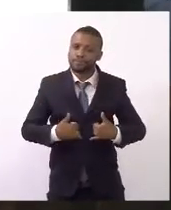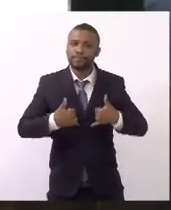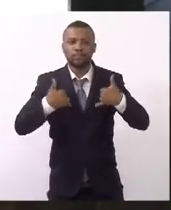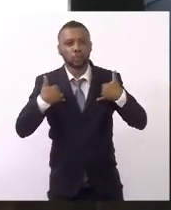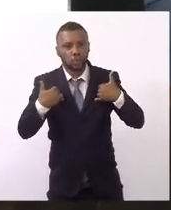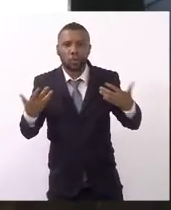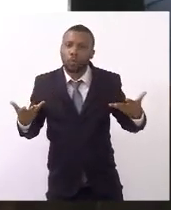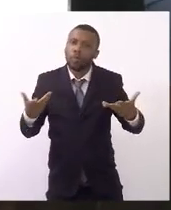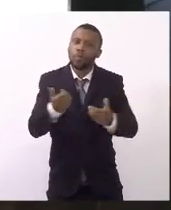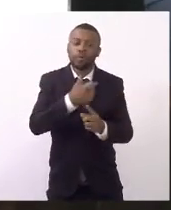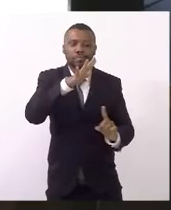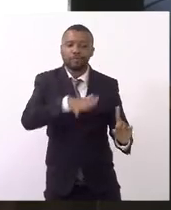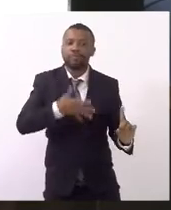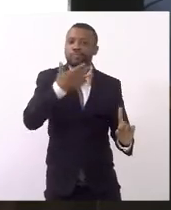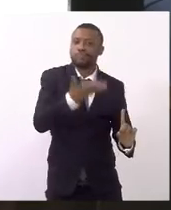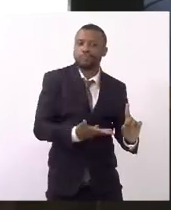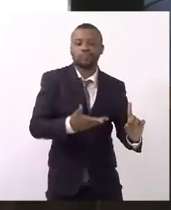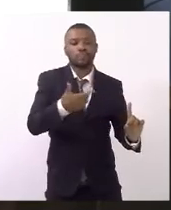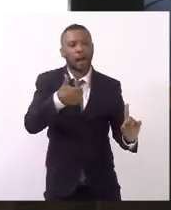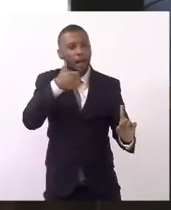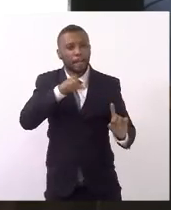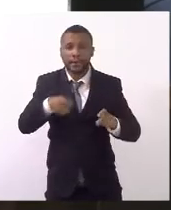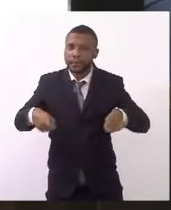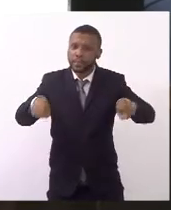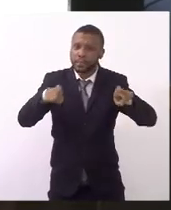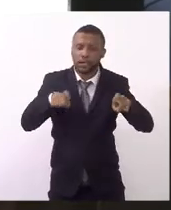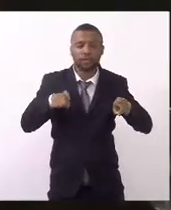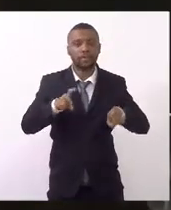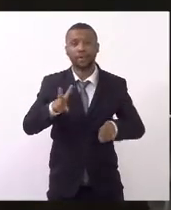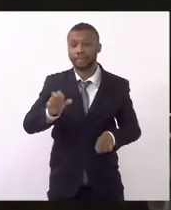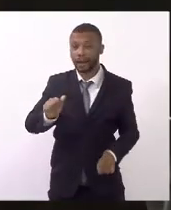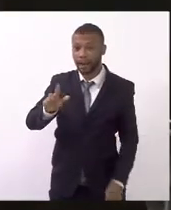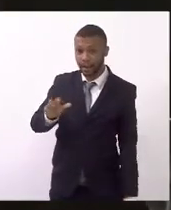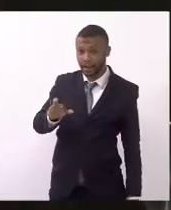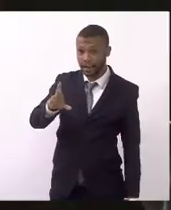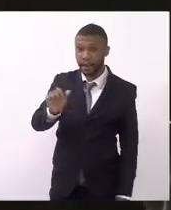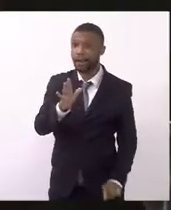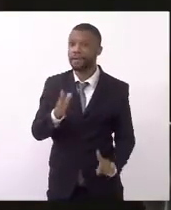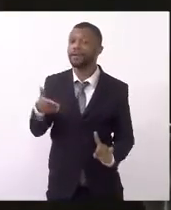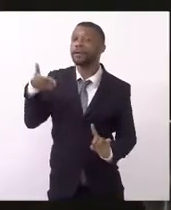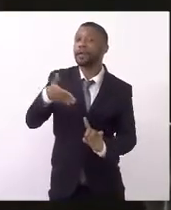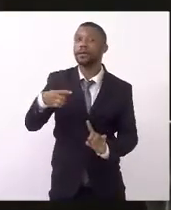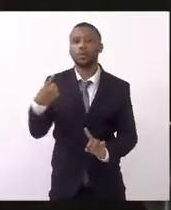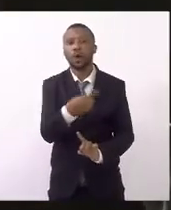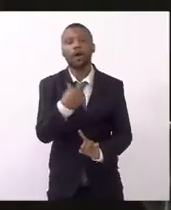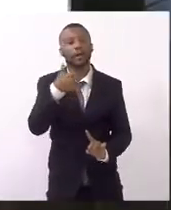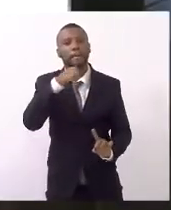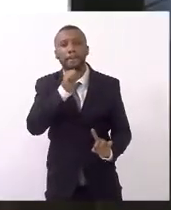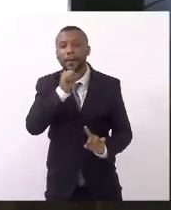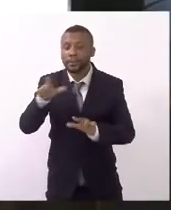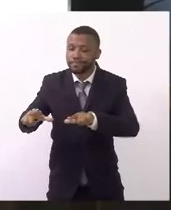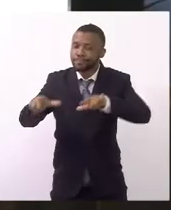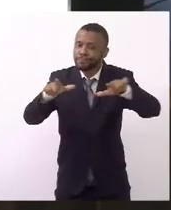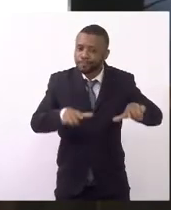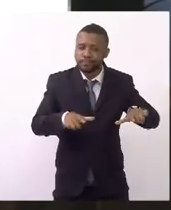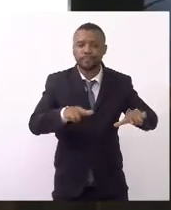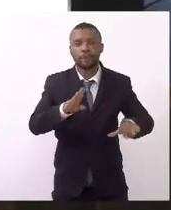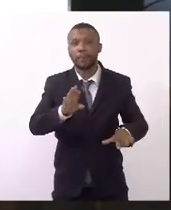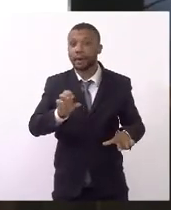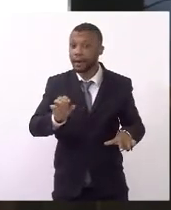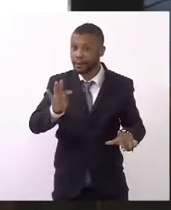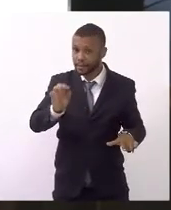orgulho que homenageamos aí a Valéria grande referência para nós com homenagem mãe Beata de Iemanjá